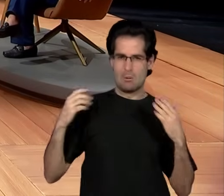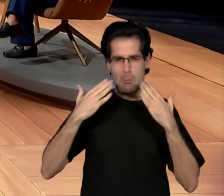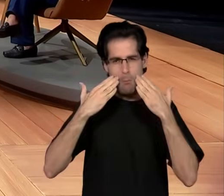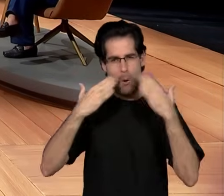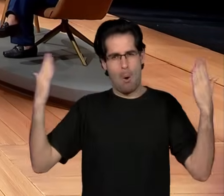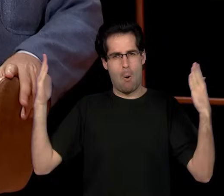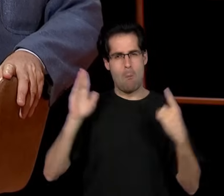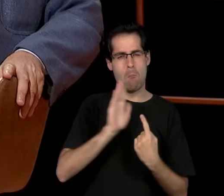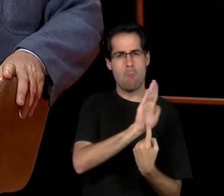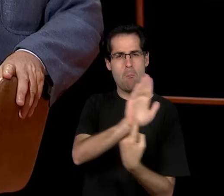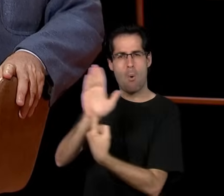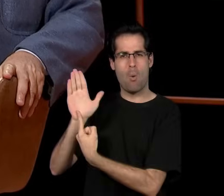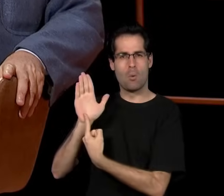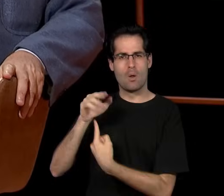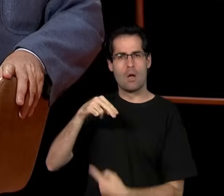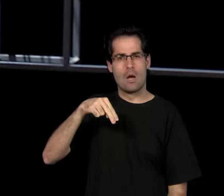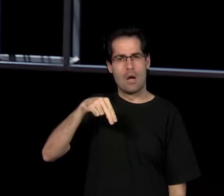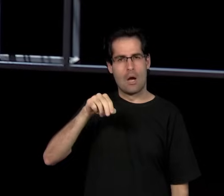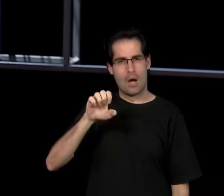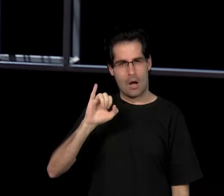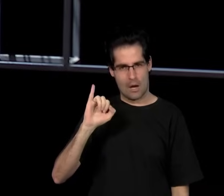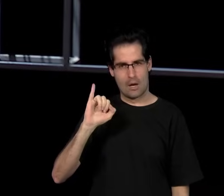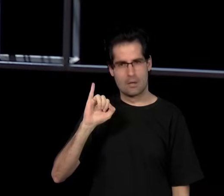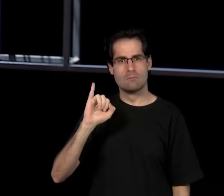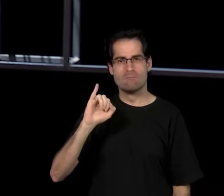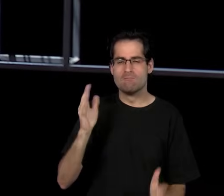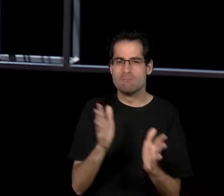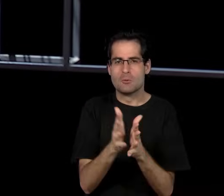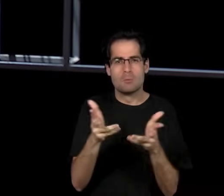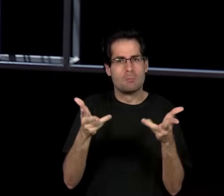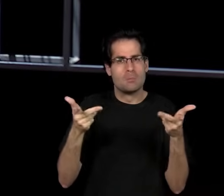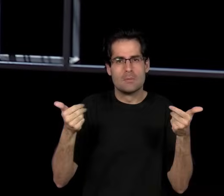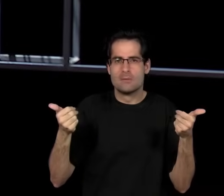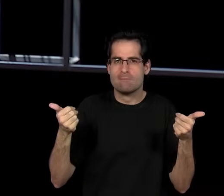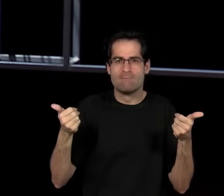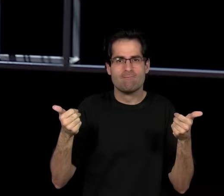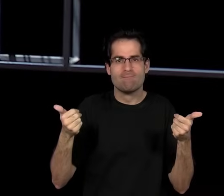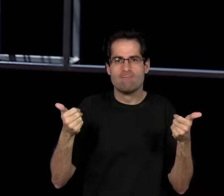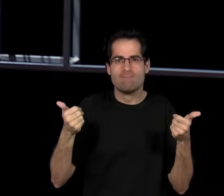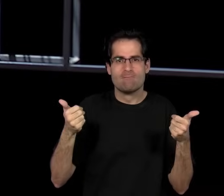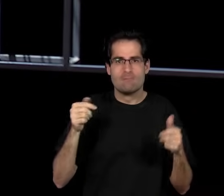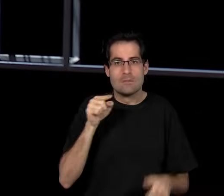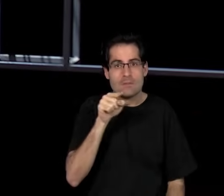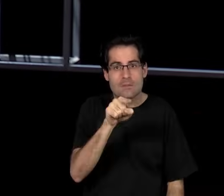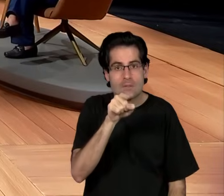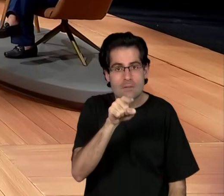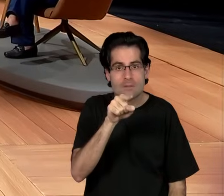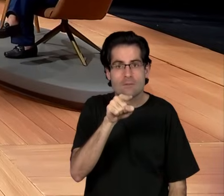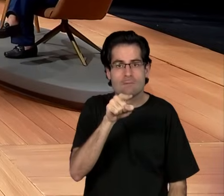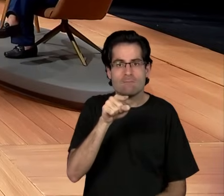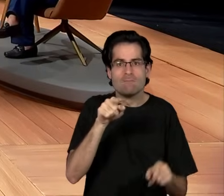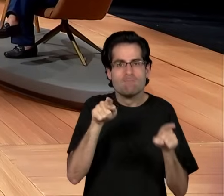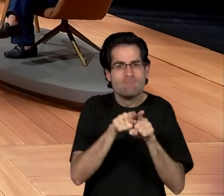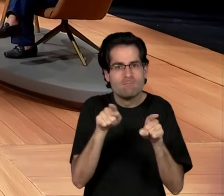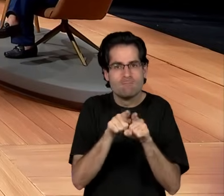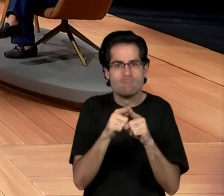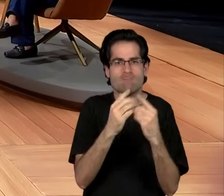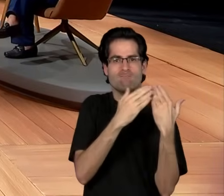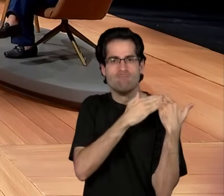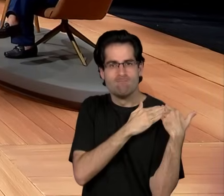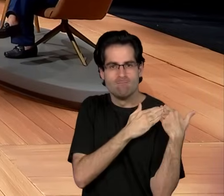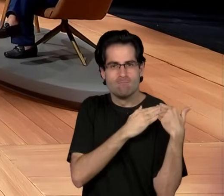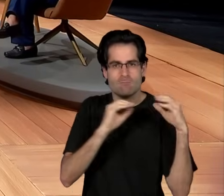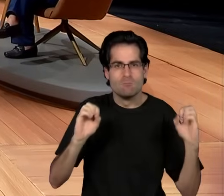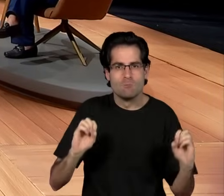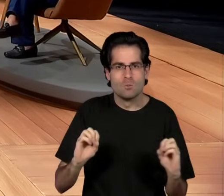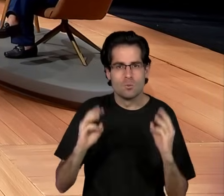Ney é o máximo, né? Como pessoa, como tudo. O fato é que você também é responsável pelos gigantescos eventos, shows, né? Como